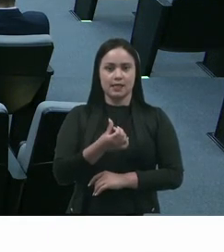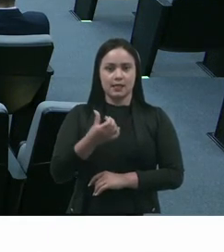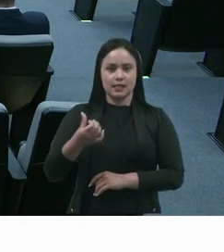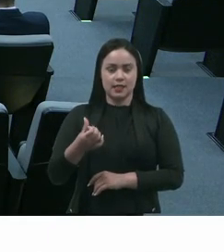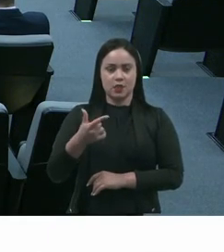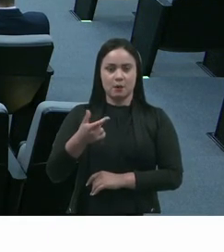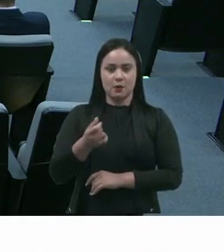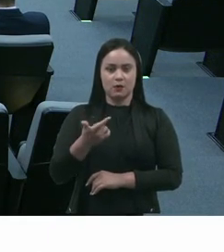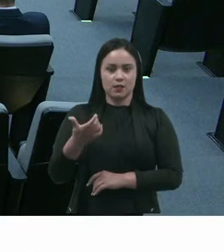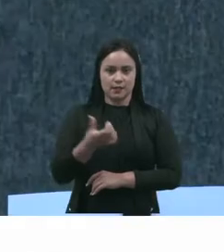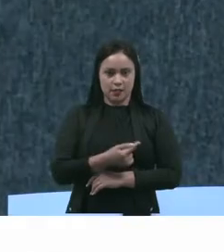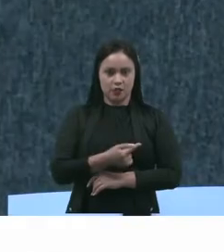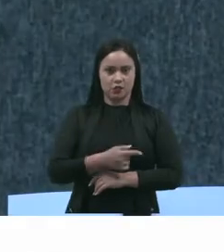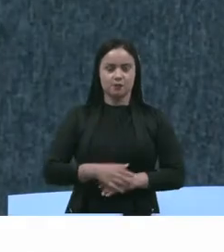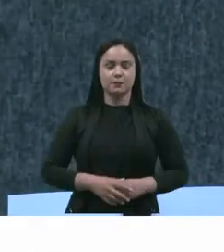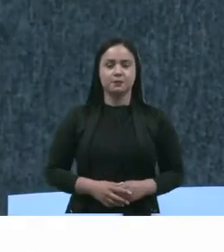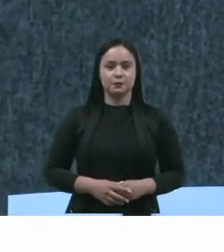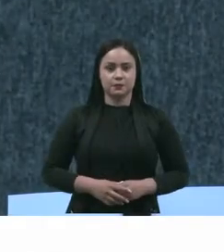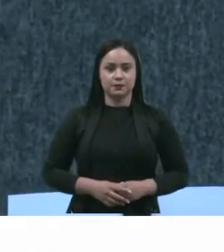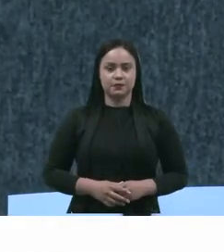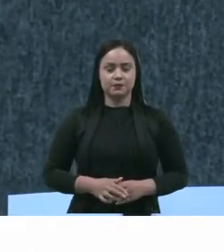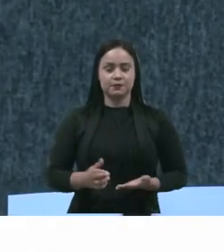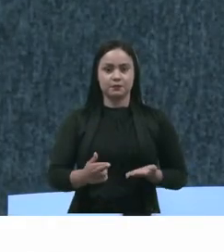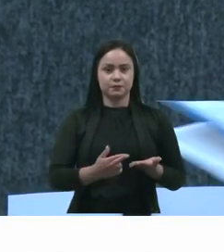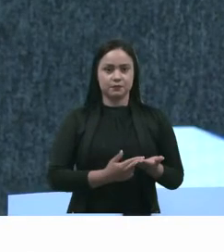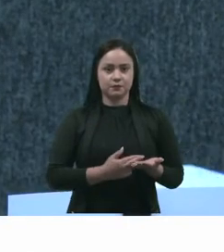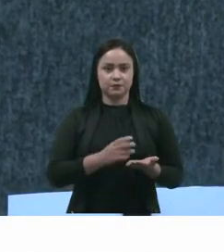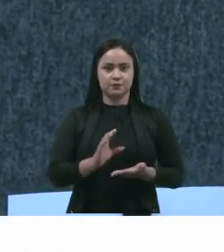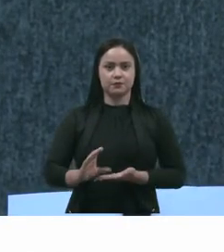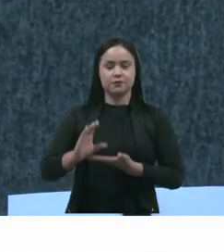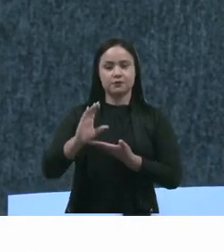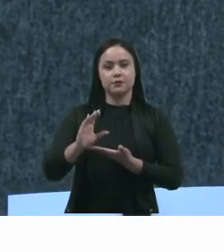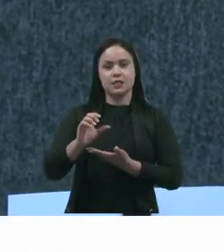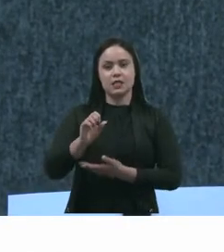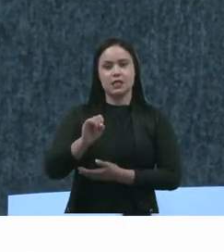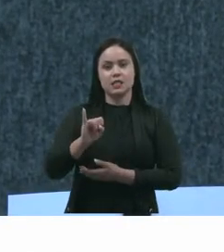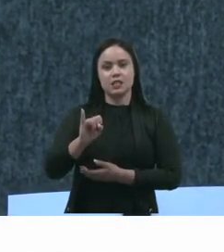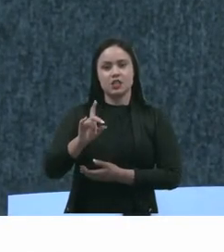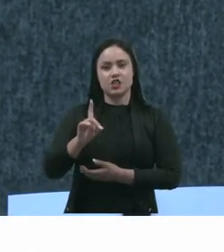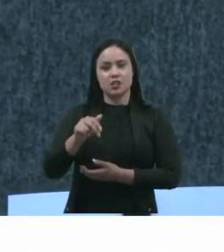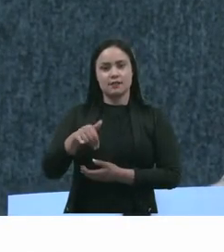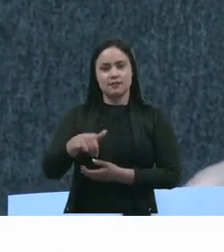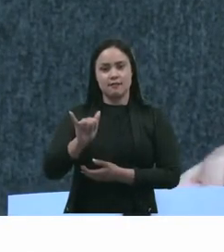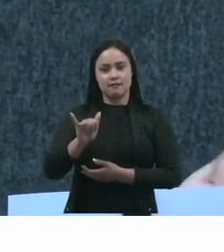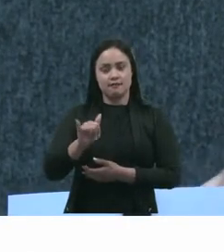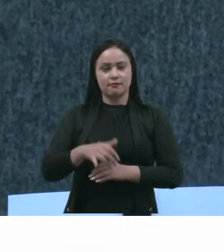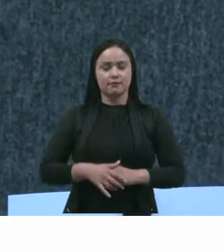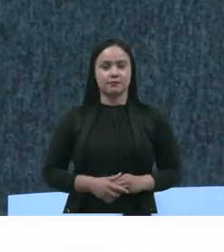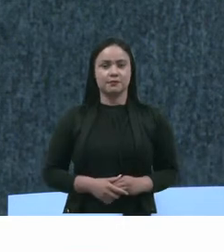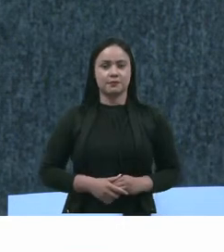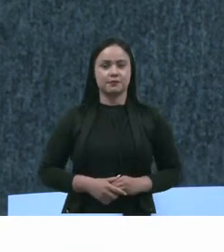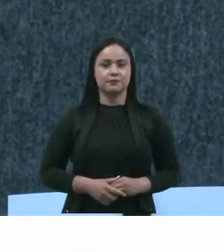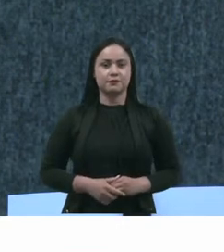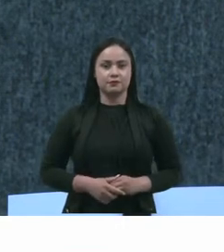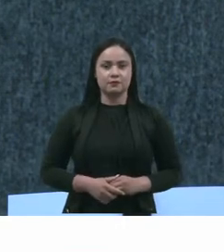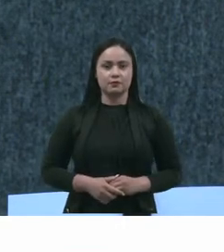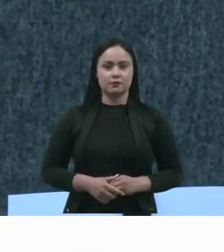5695/66 de 2017, sob a relatoria do conselheiro Sidney Madruga.